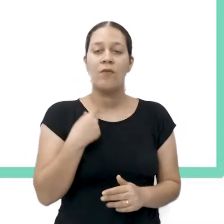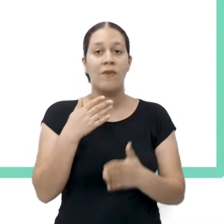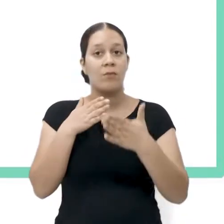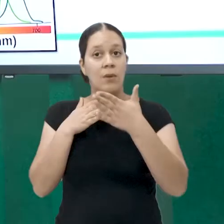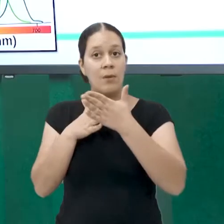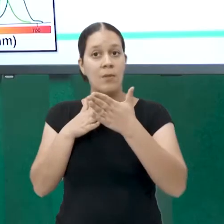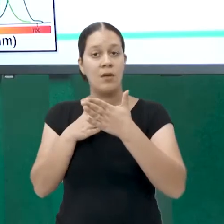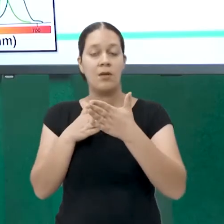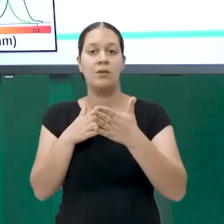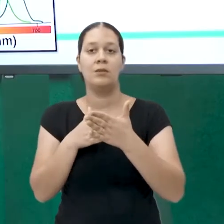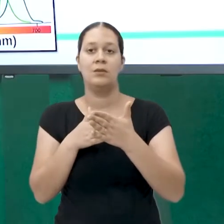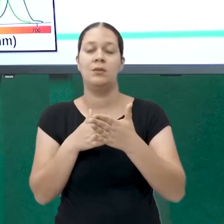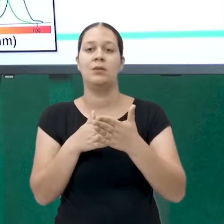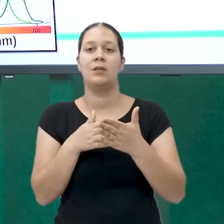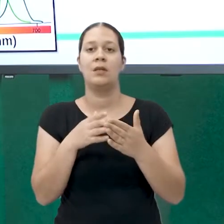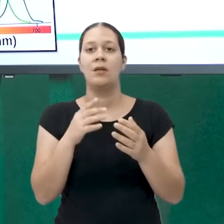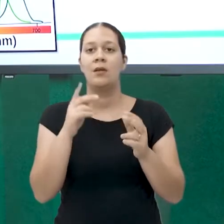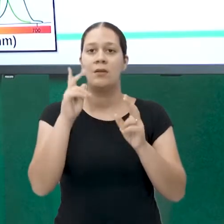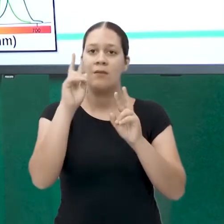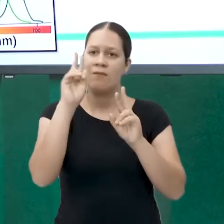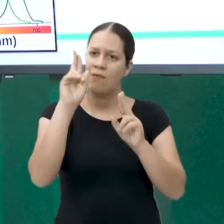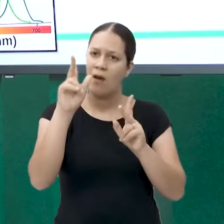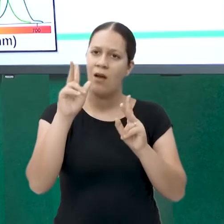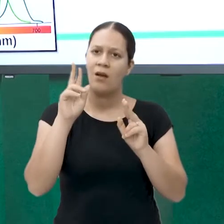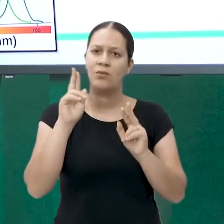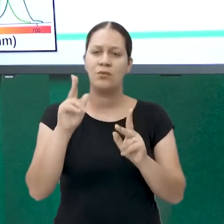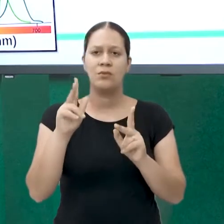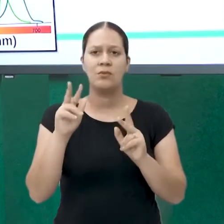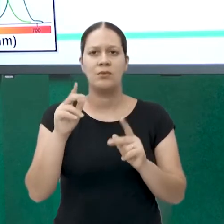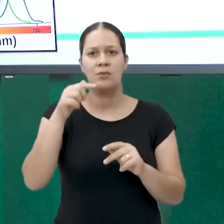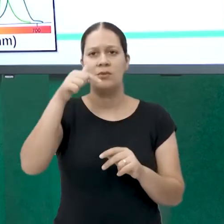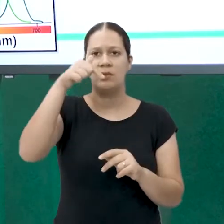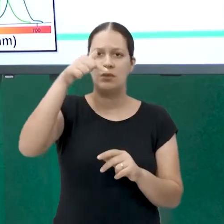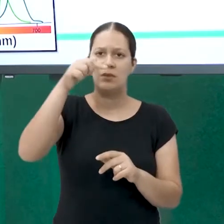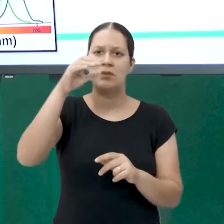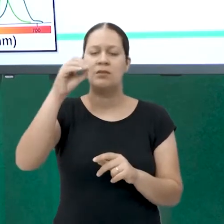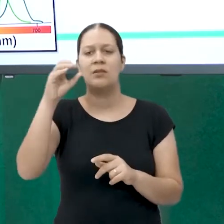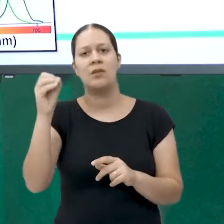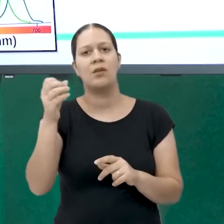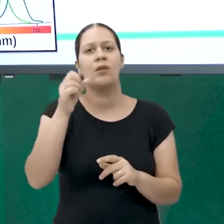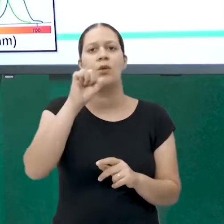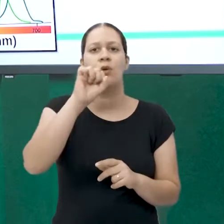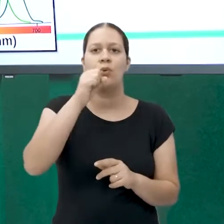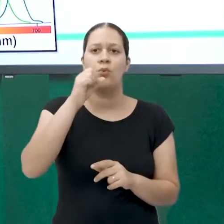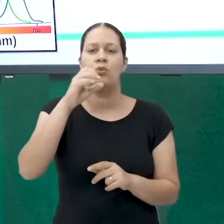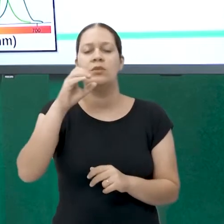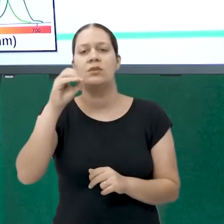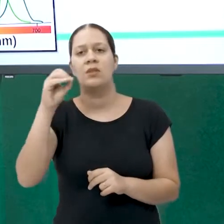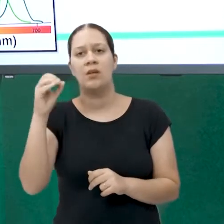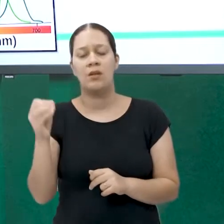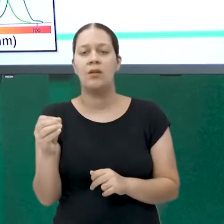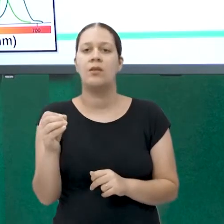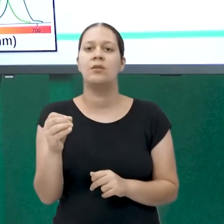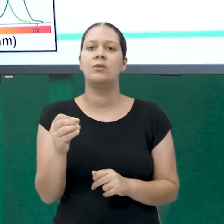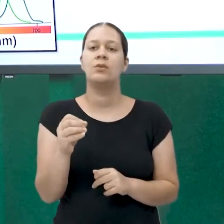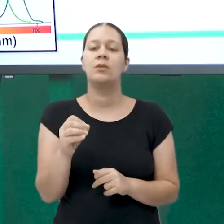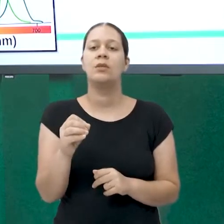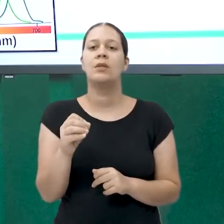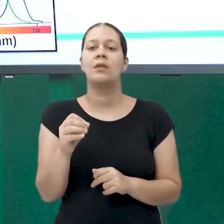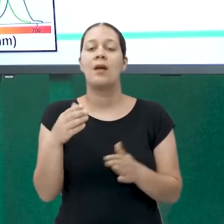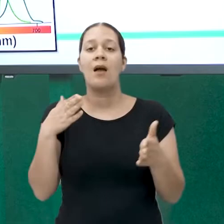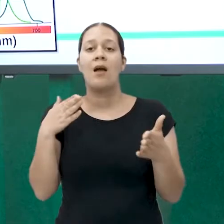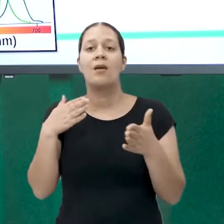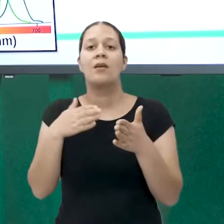determinado limite aqui, tá? Então vai do mais ou menos 700, quase 800